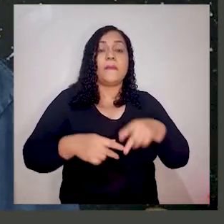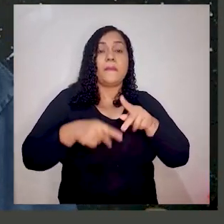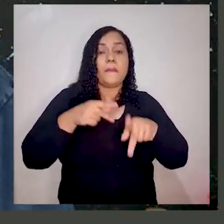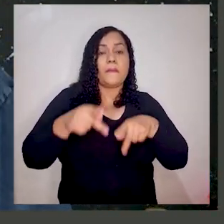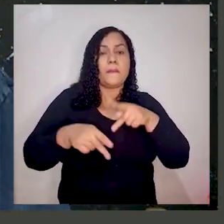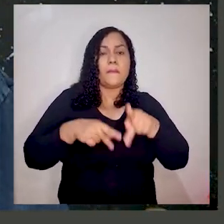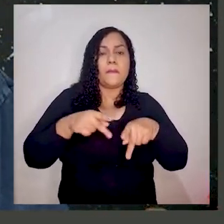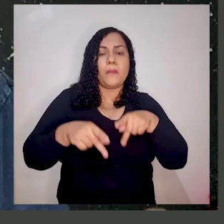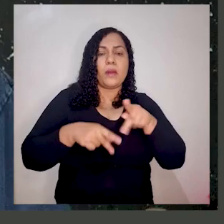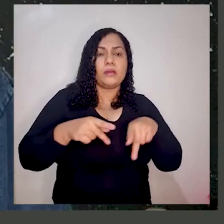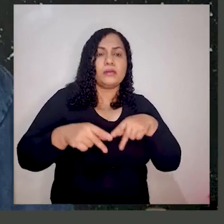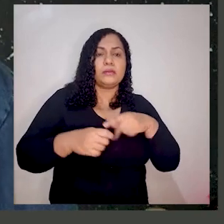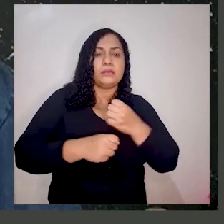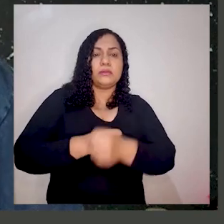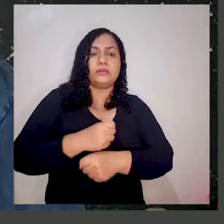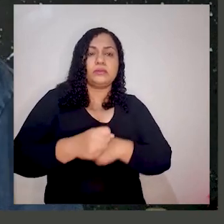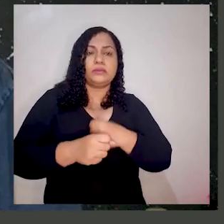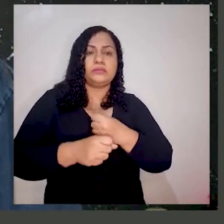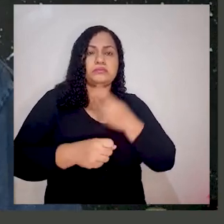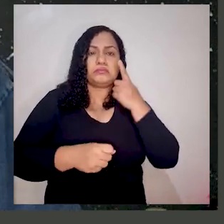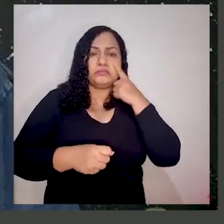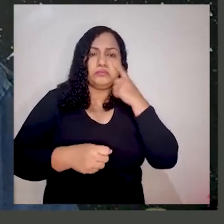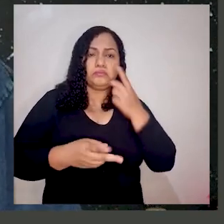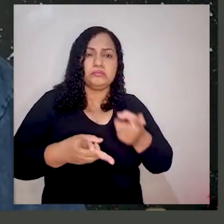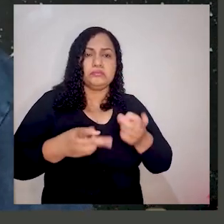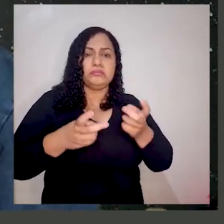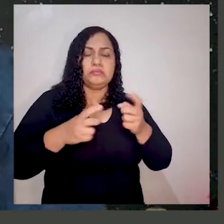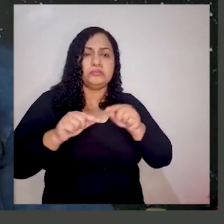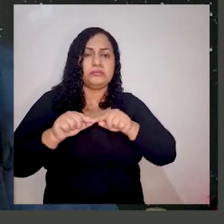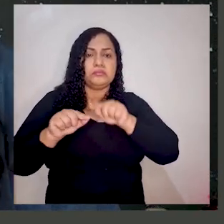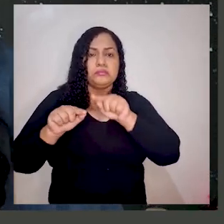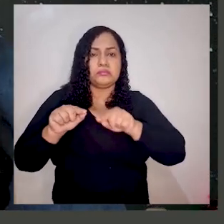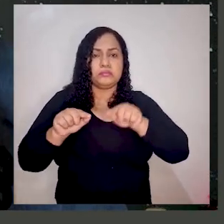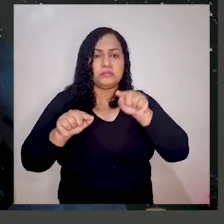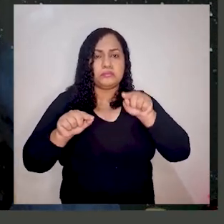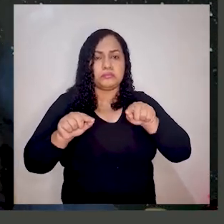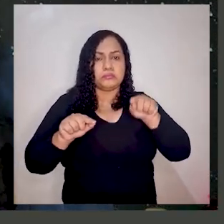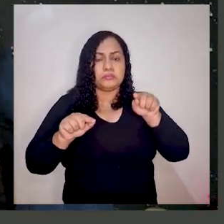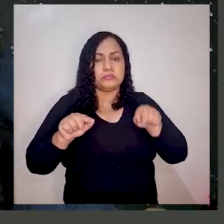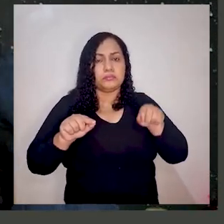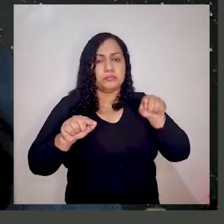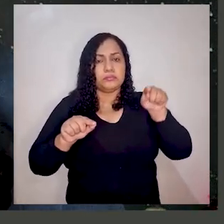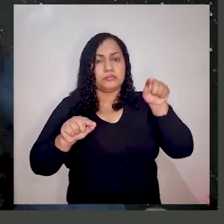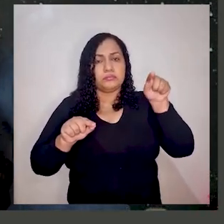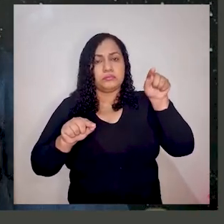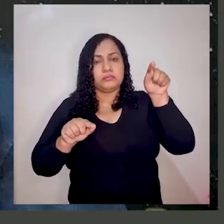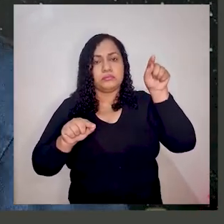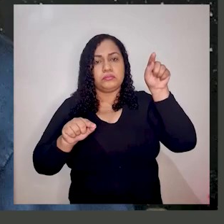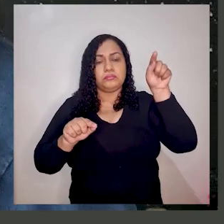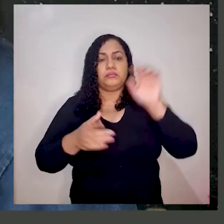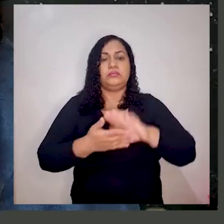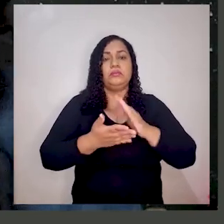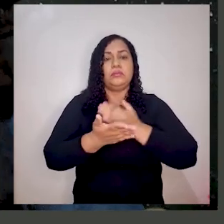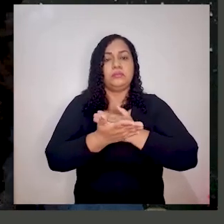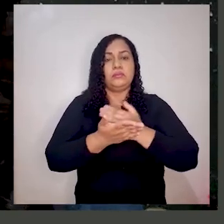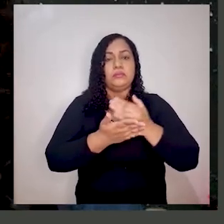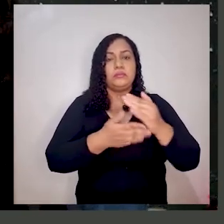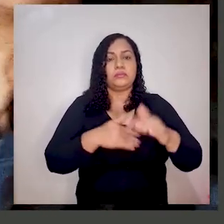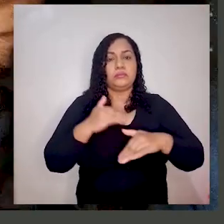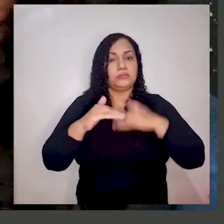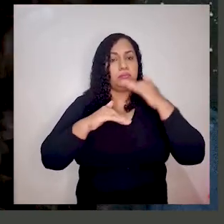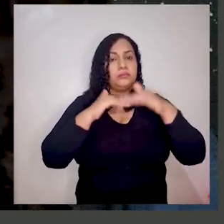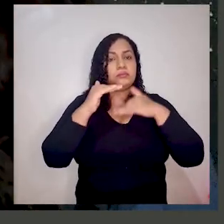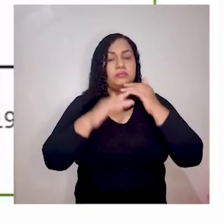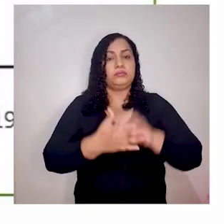a linha populacional ao longo dos anos aqui embaixo, observa, ela vai subindo, né, a população começa aí, de fato, a